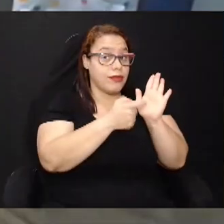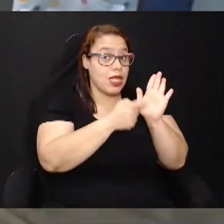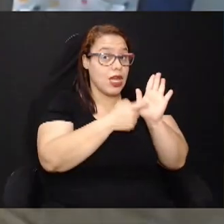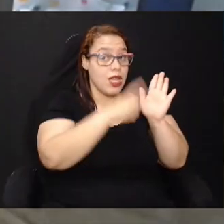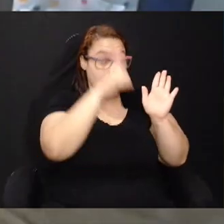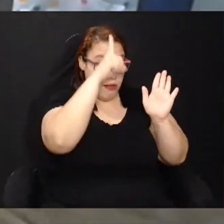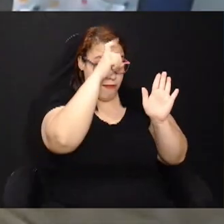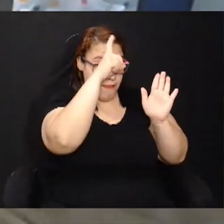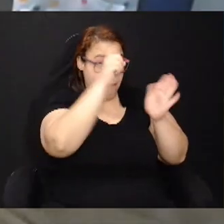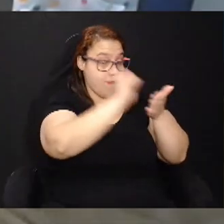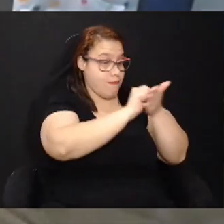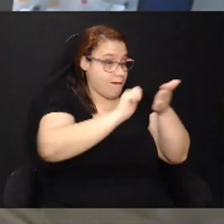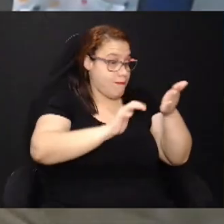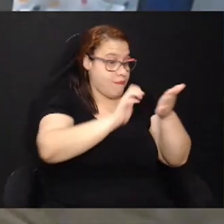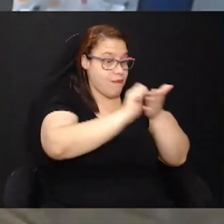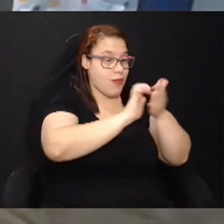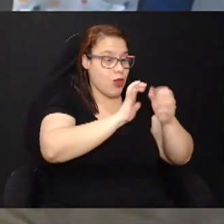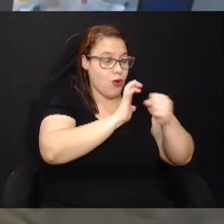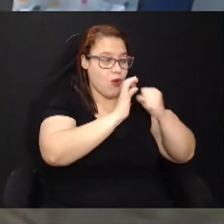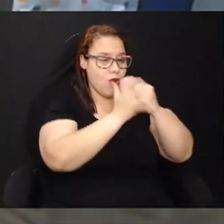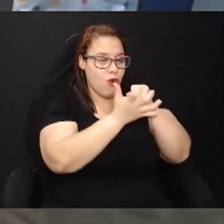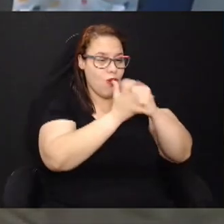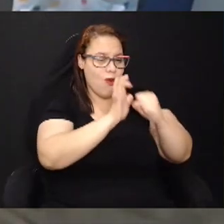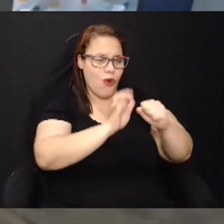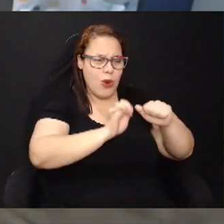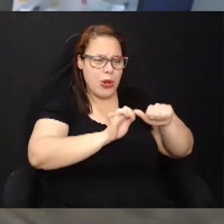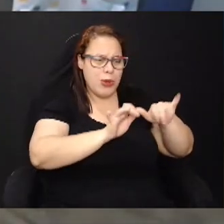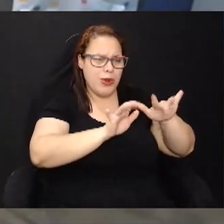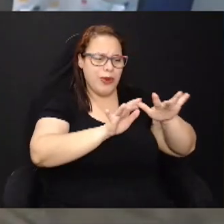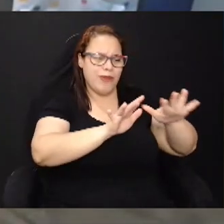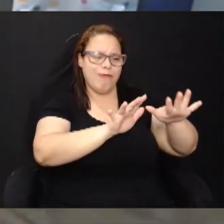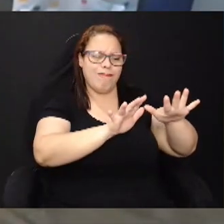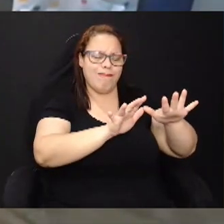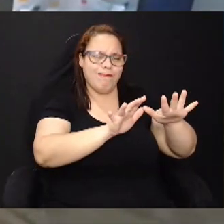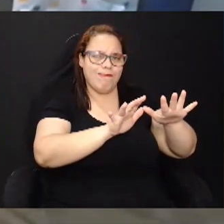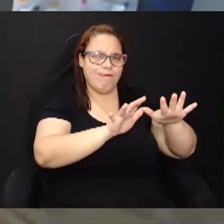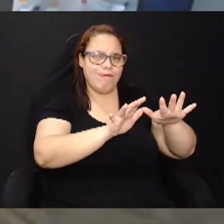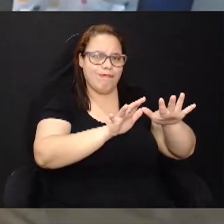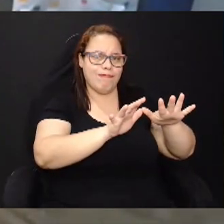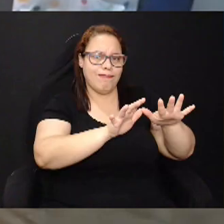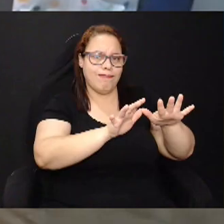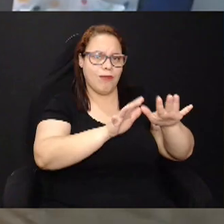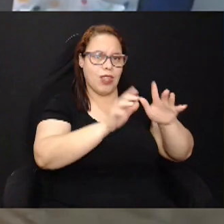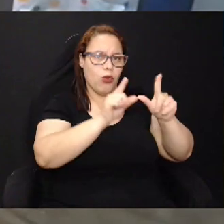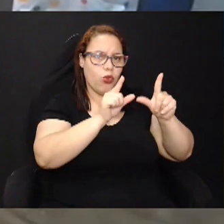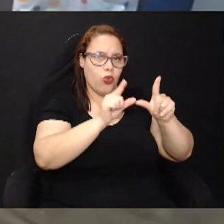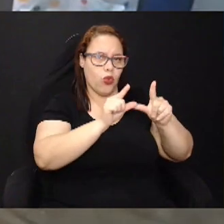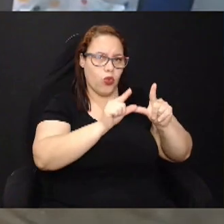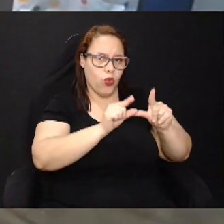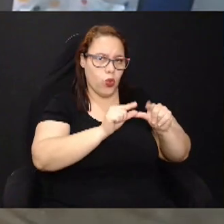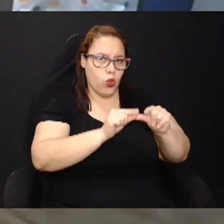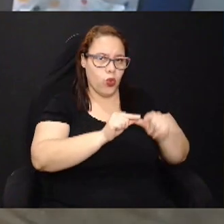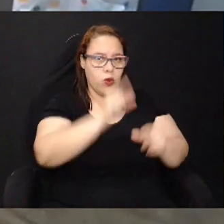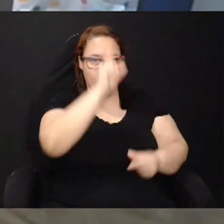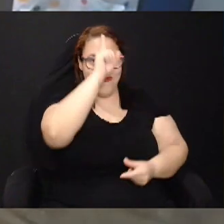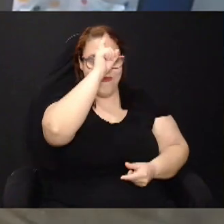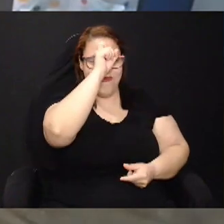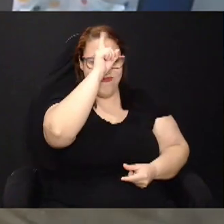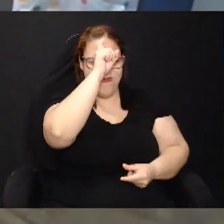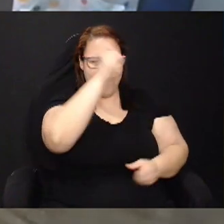Com a pandemia, houve a não presença nos hospitais. Aí teve um descontinuamento e depois ele